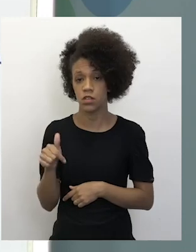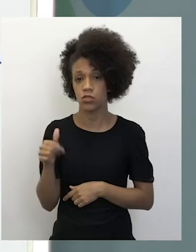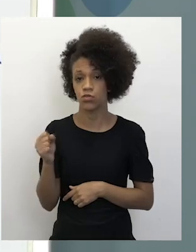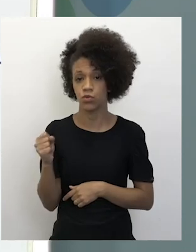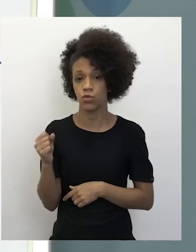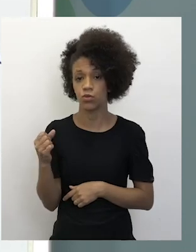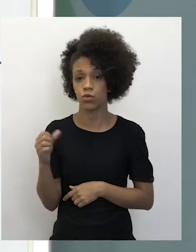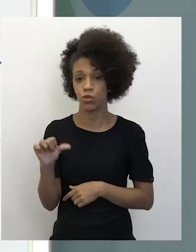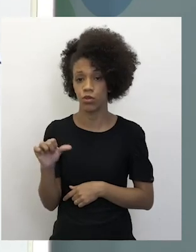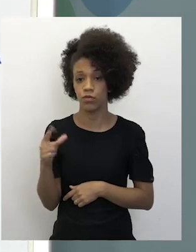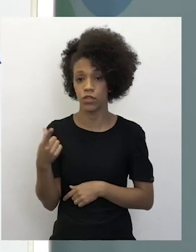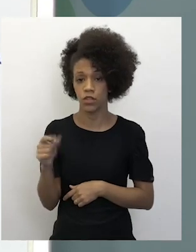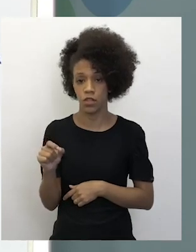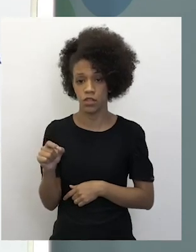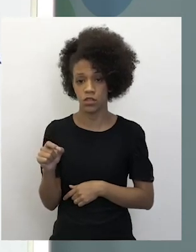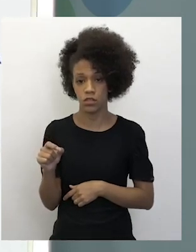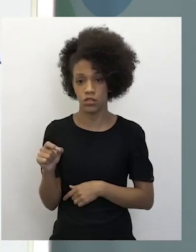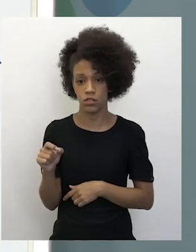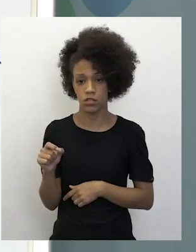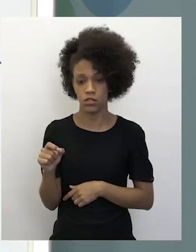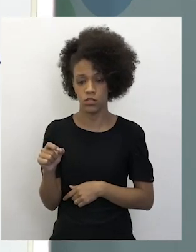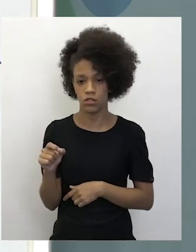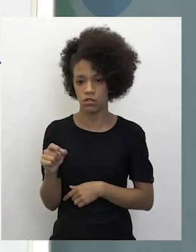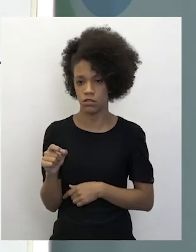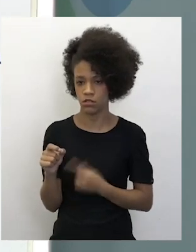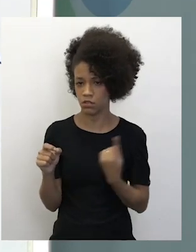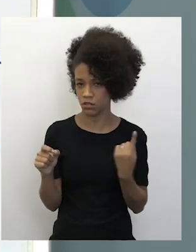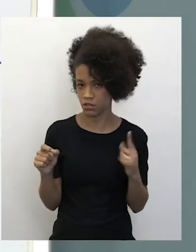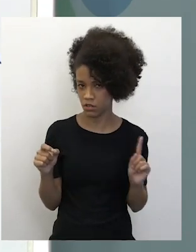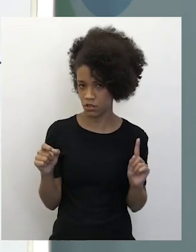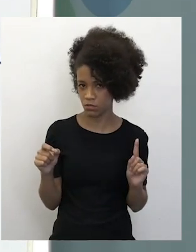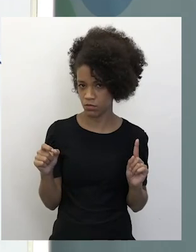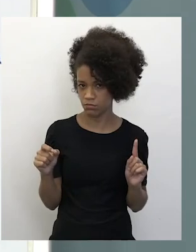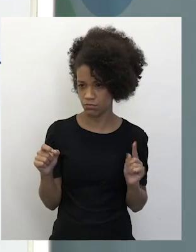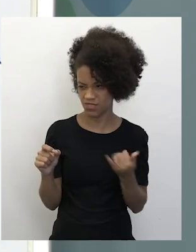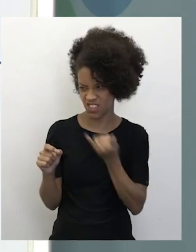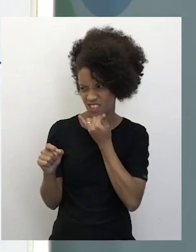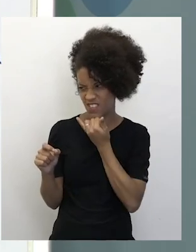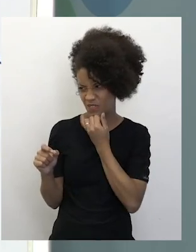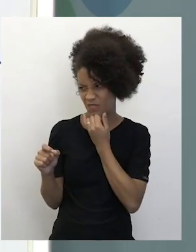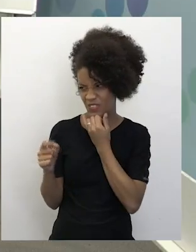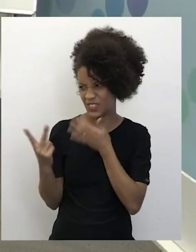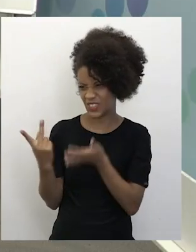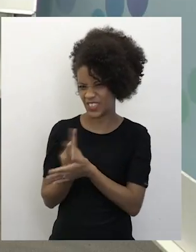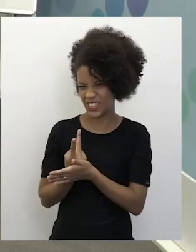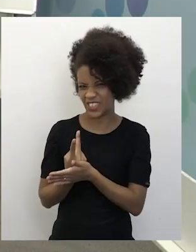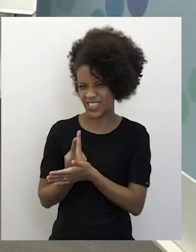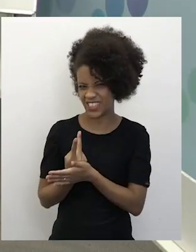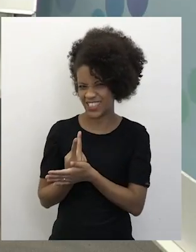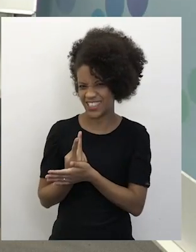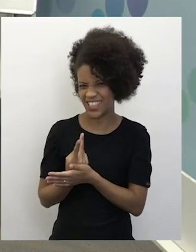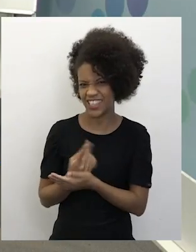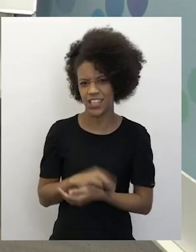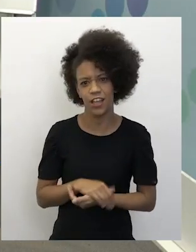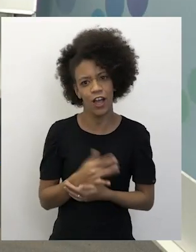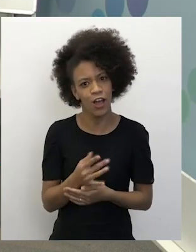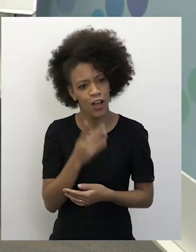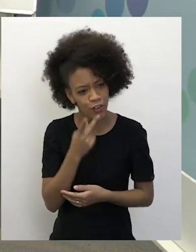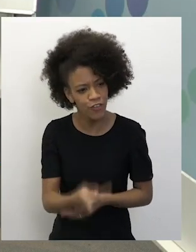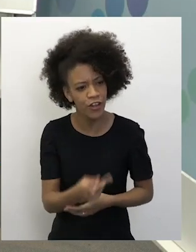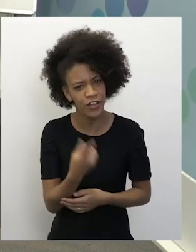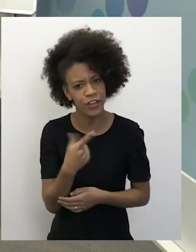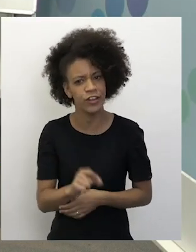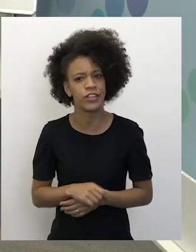sete oito nove dez na última professora Daiane Reis eu errei porque eu não falei com até 10